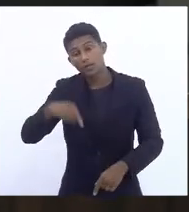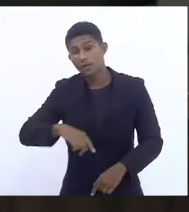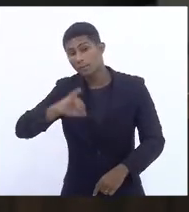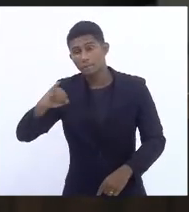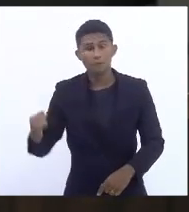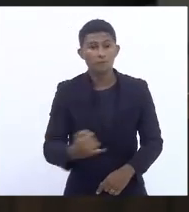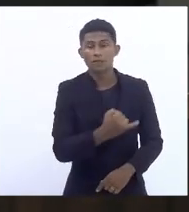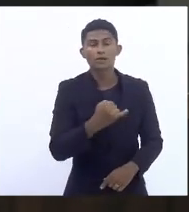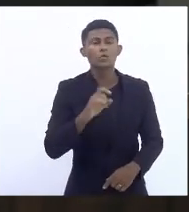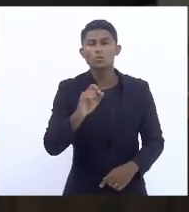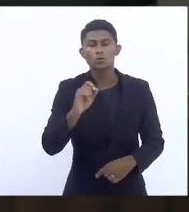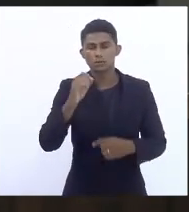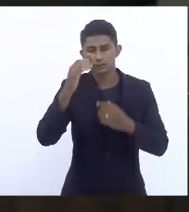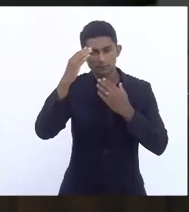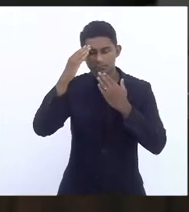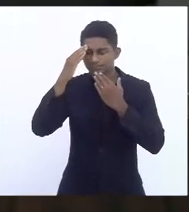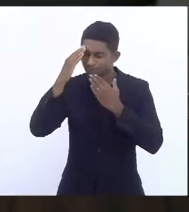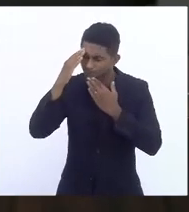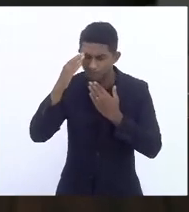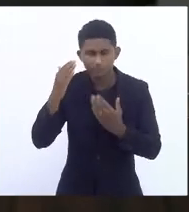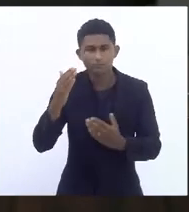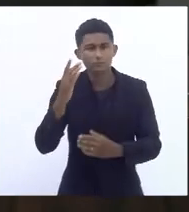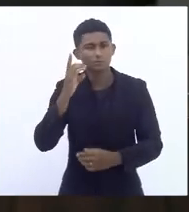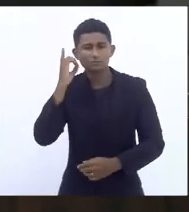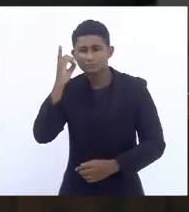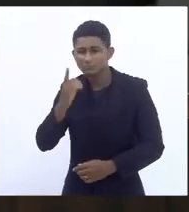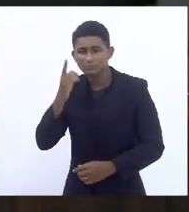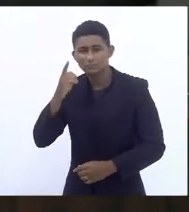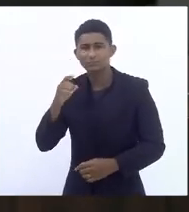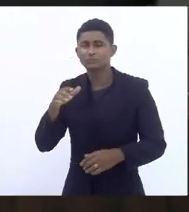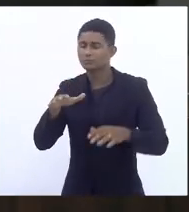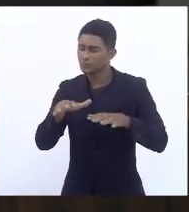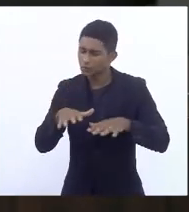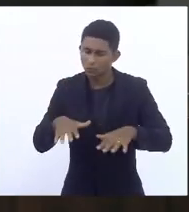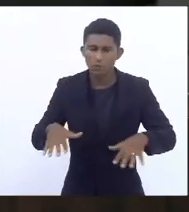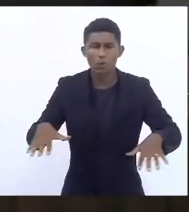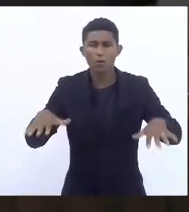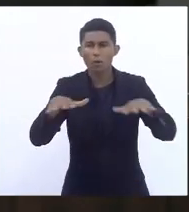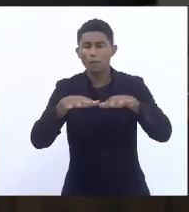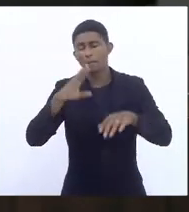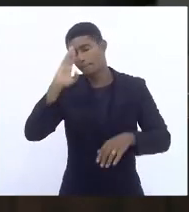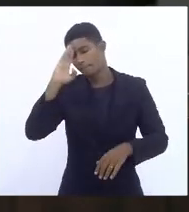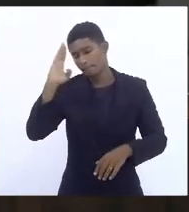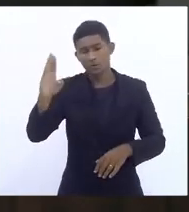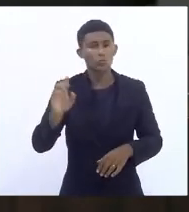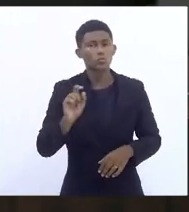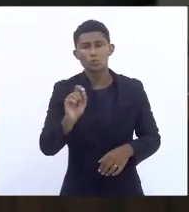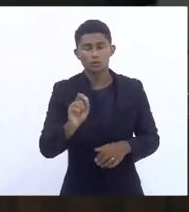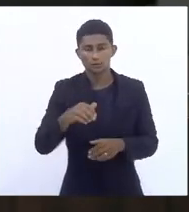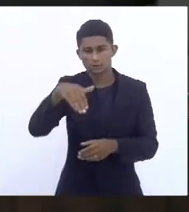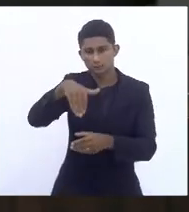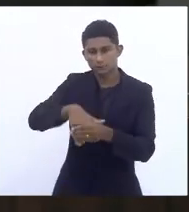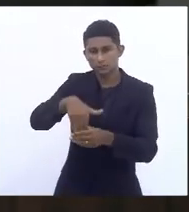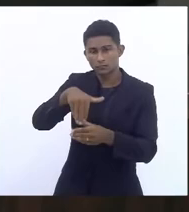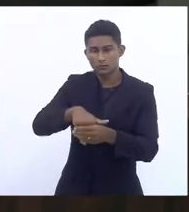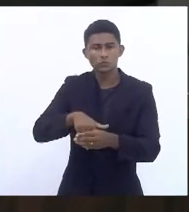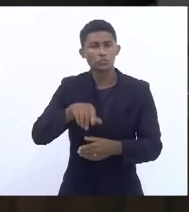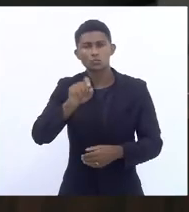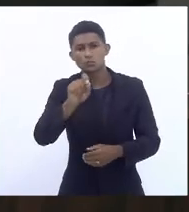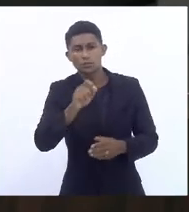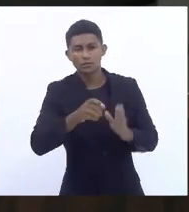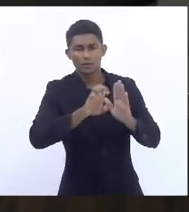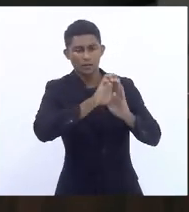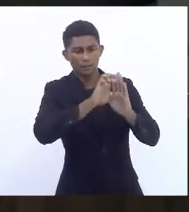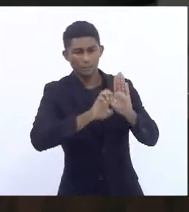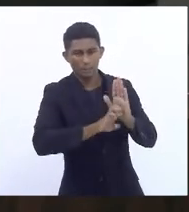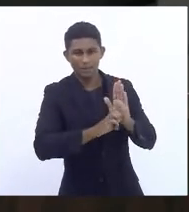Valdec, agradecer a todos os deputados, principalmente pela votação e pela compreensão da retirada das